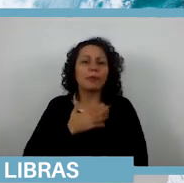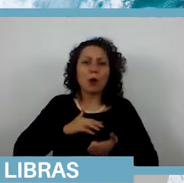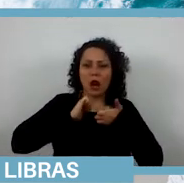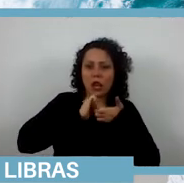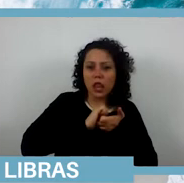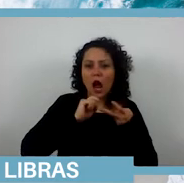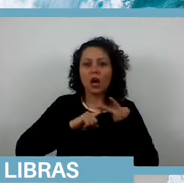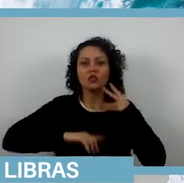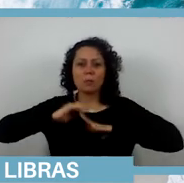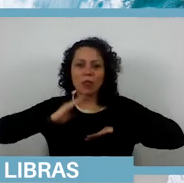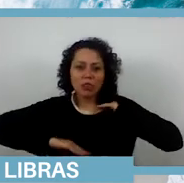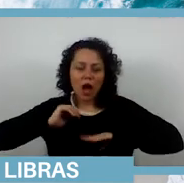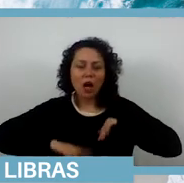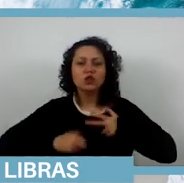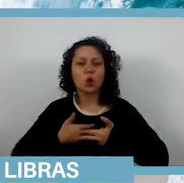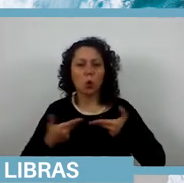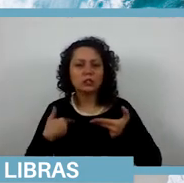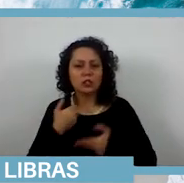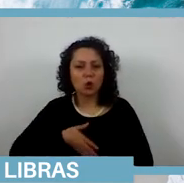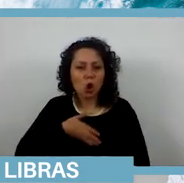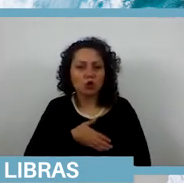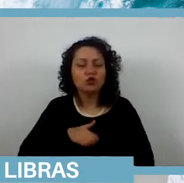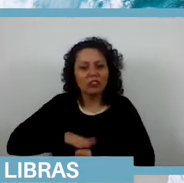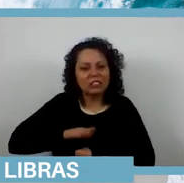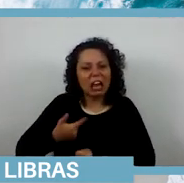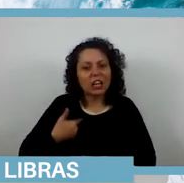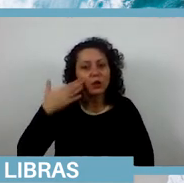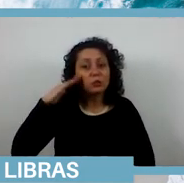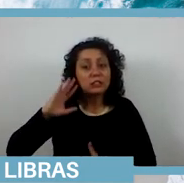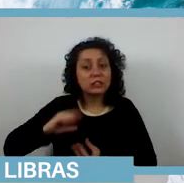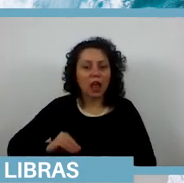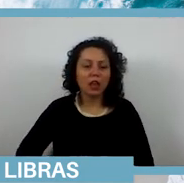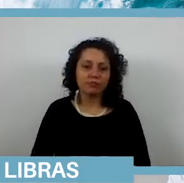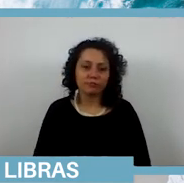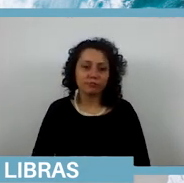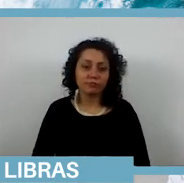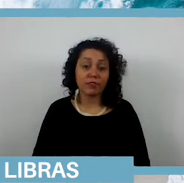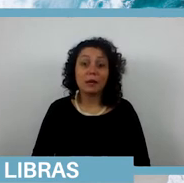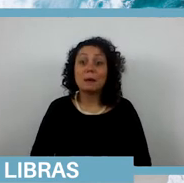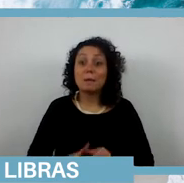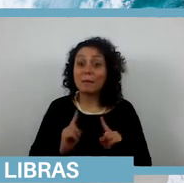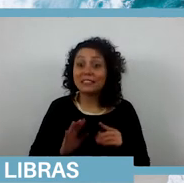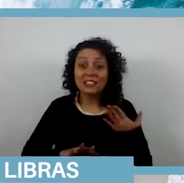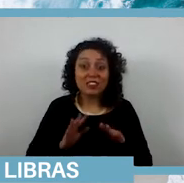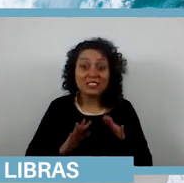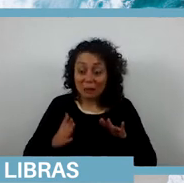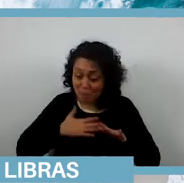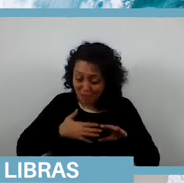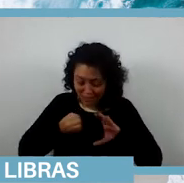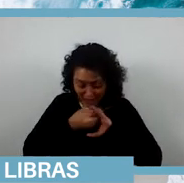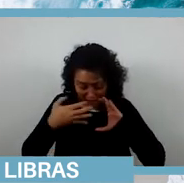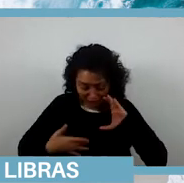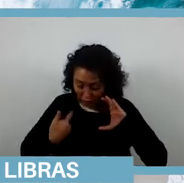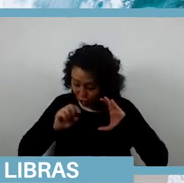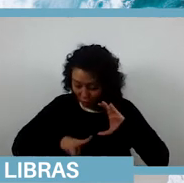em que a gente é bom que a gente já consegue fazer mas muitas vezes não reconhece características não é e